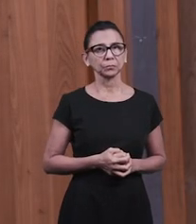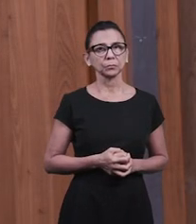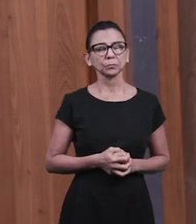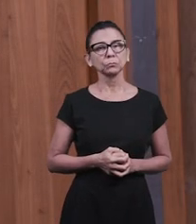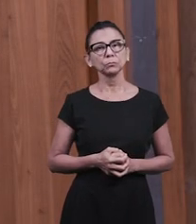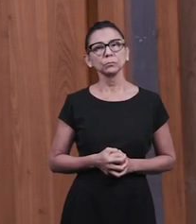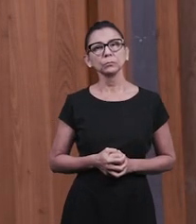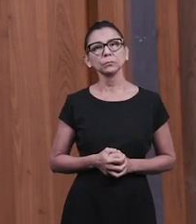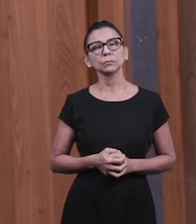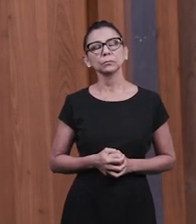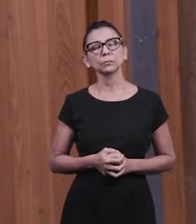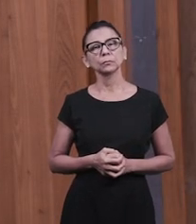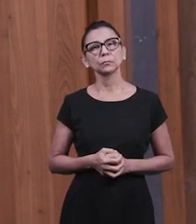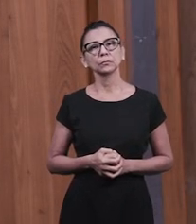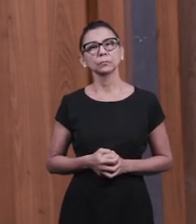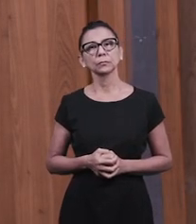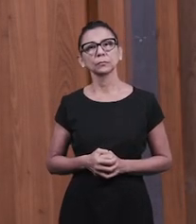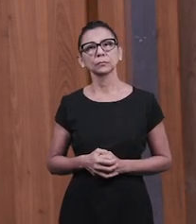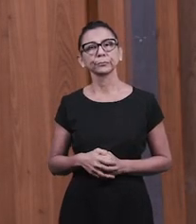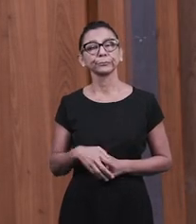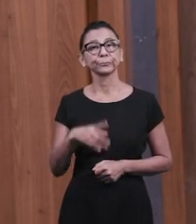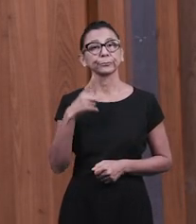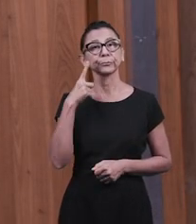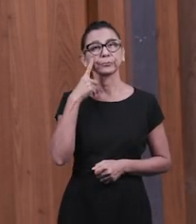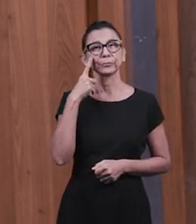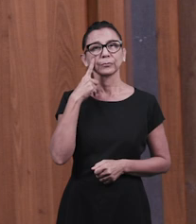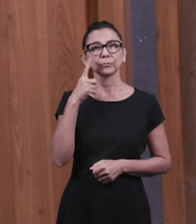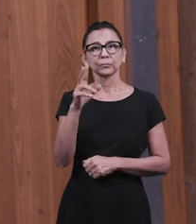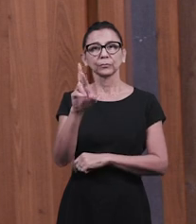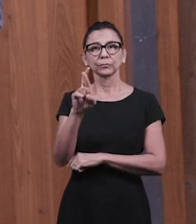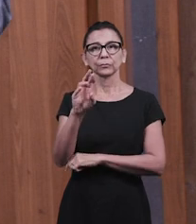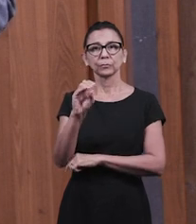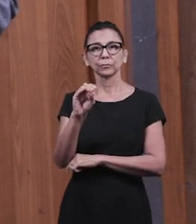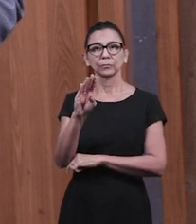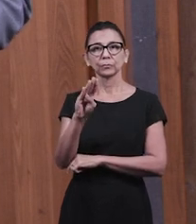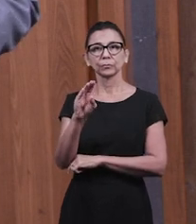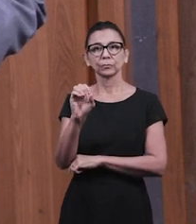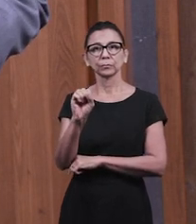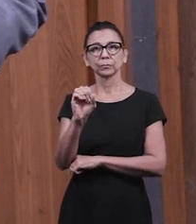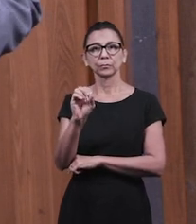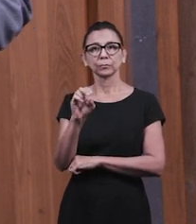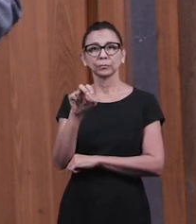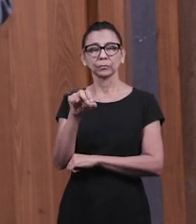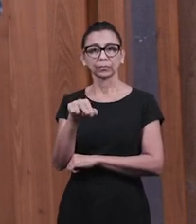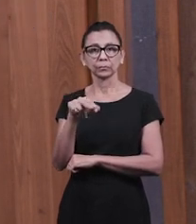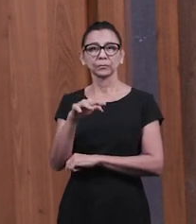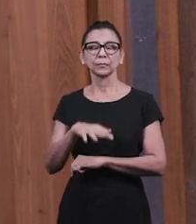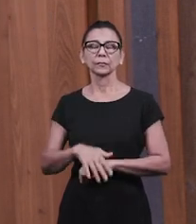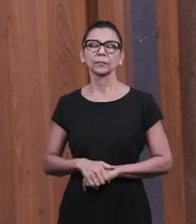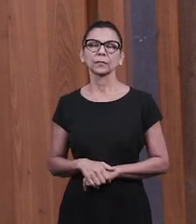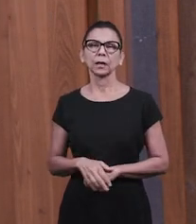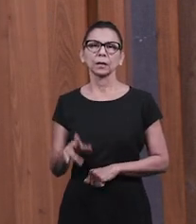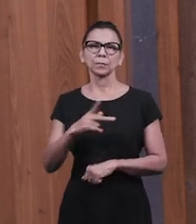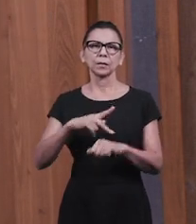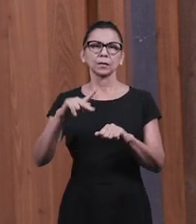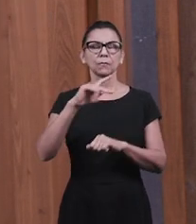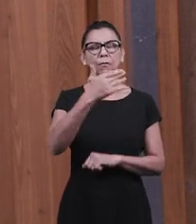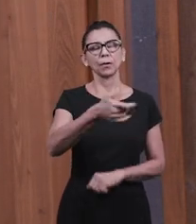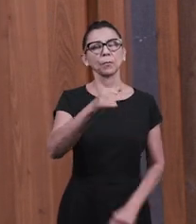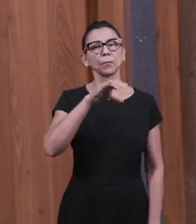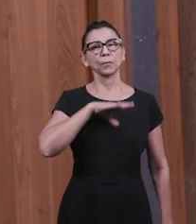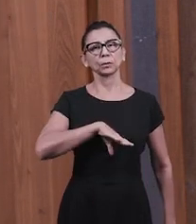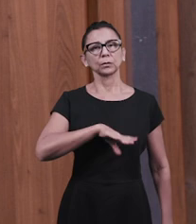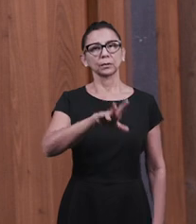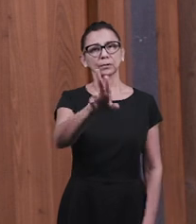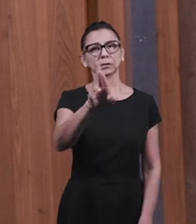buscados ou procurados vai ser o nosso irmão Robson. O Robson, ele é da igreja lá de Porto, em Portugal, e